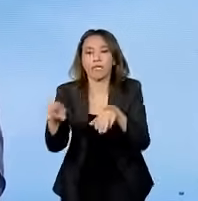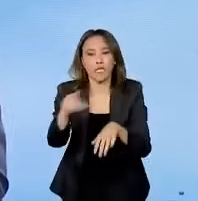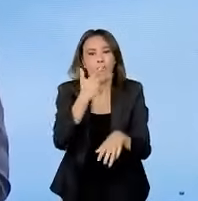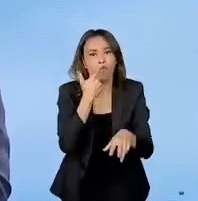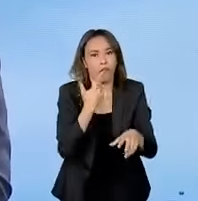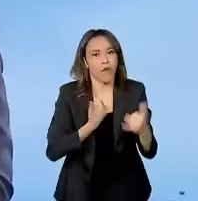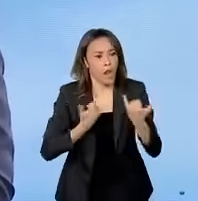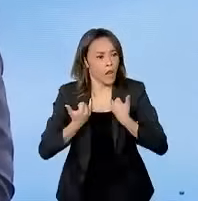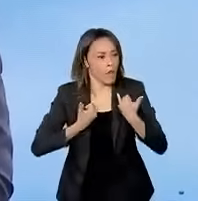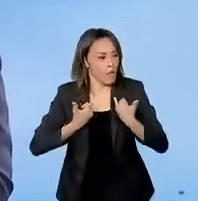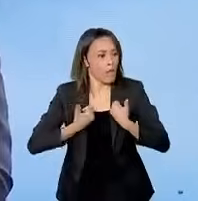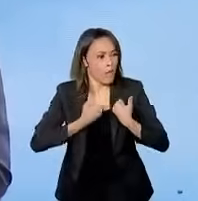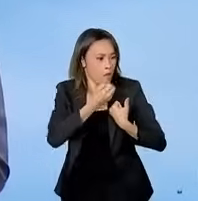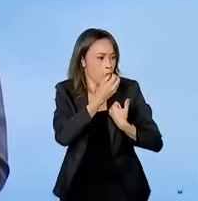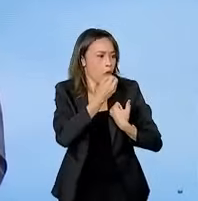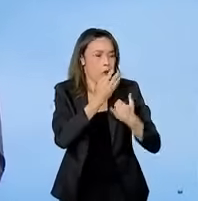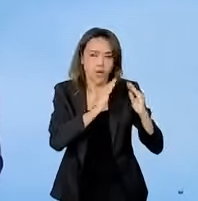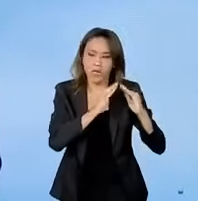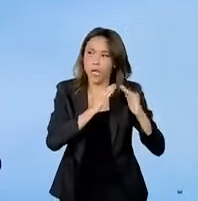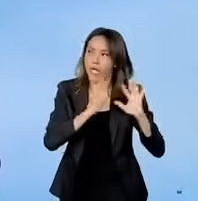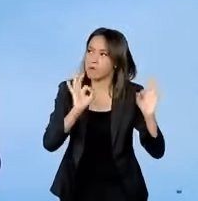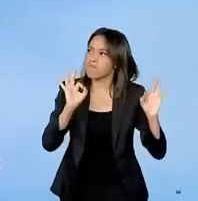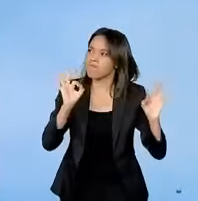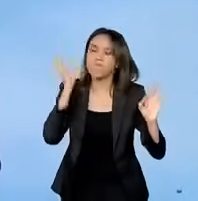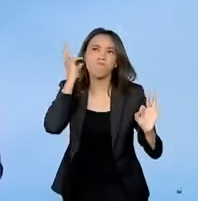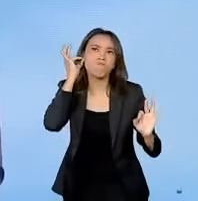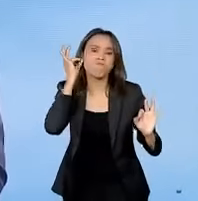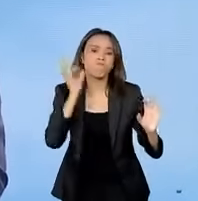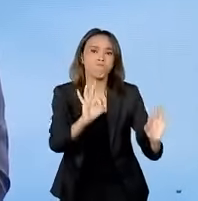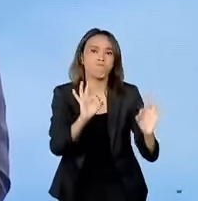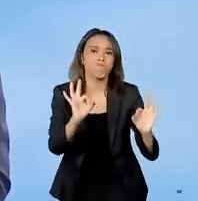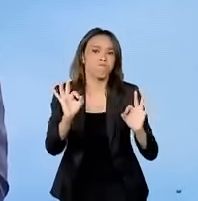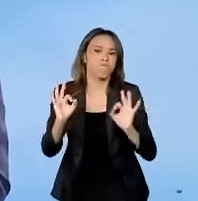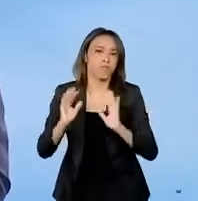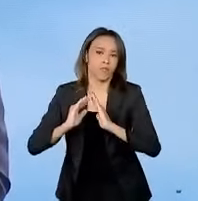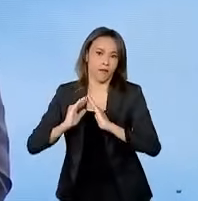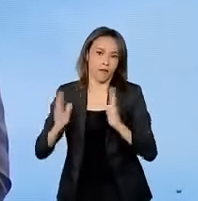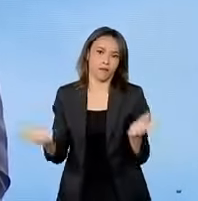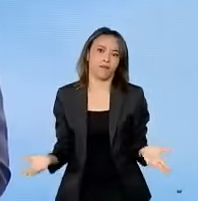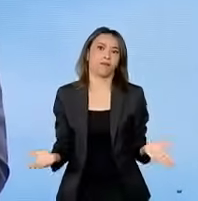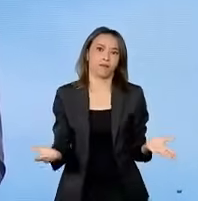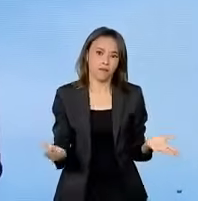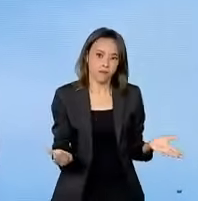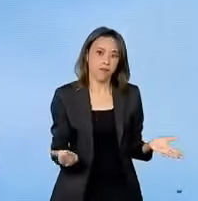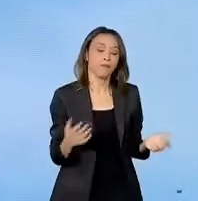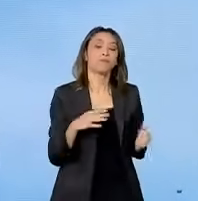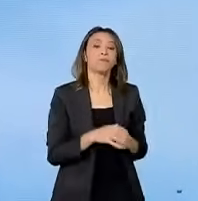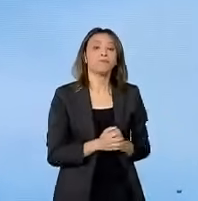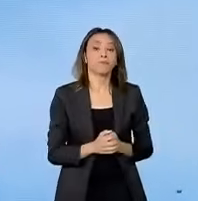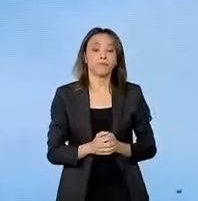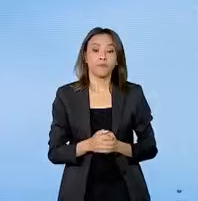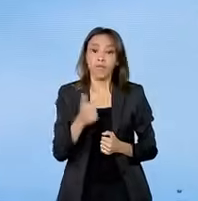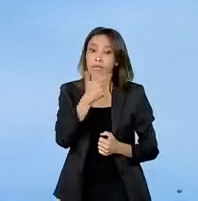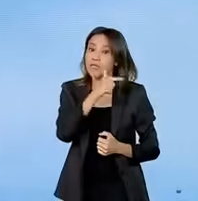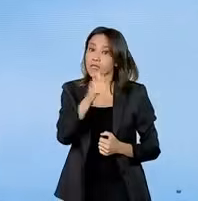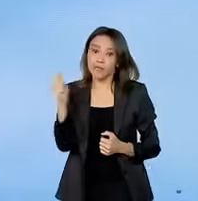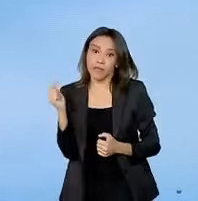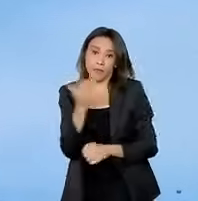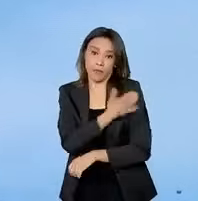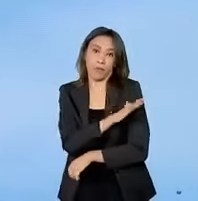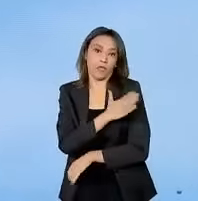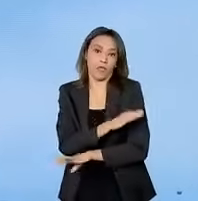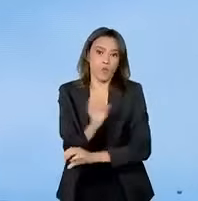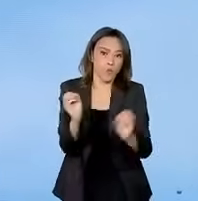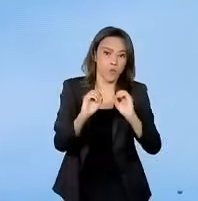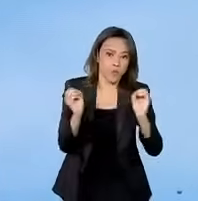quando é feita pelas entidades. Sem nenhum preconceito quando ele é feito pelas construtoras.